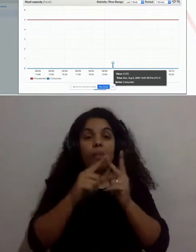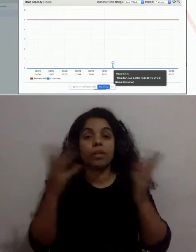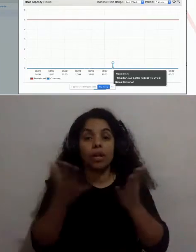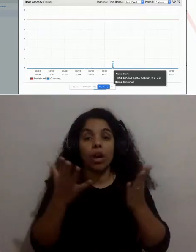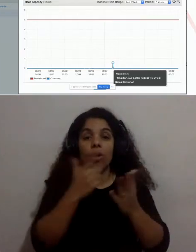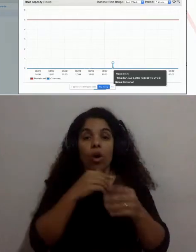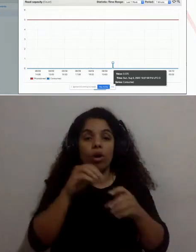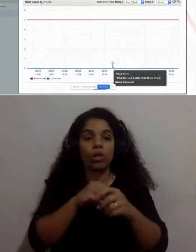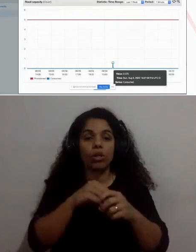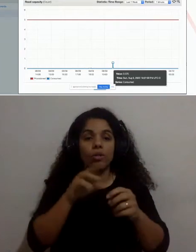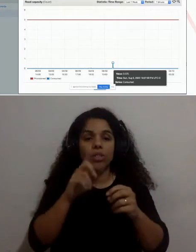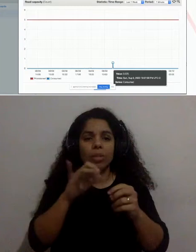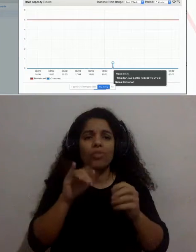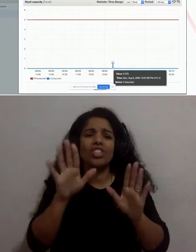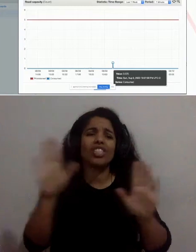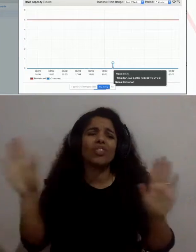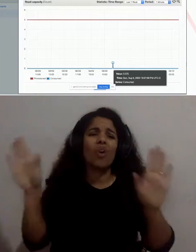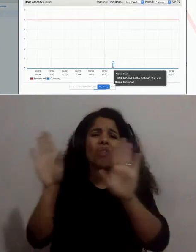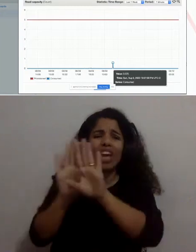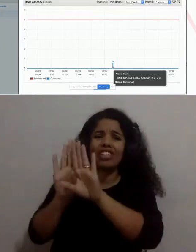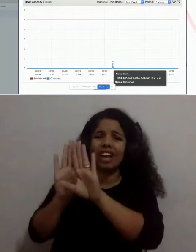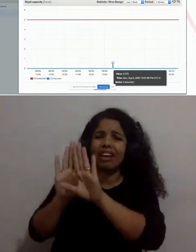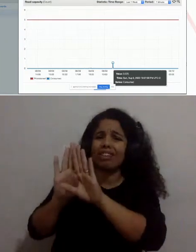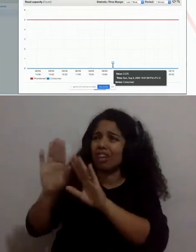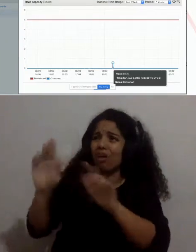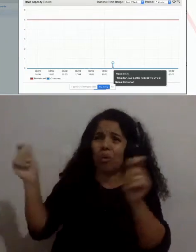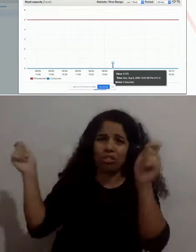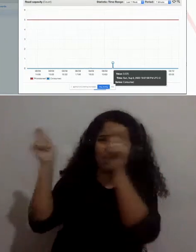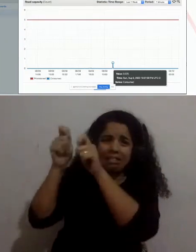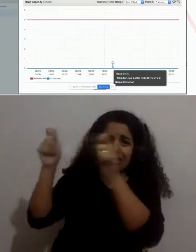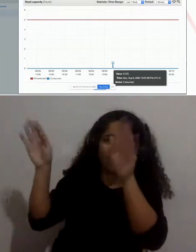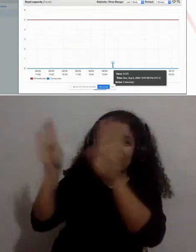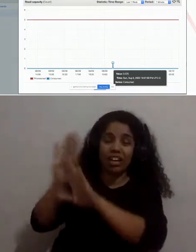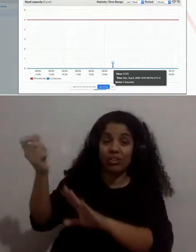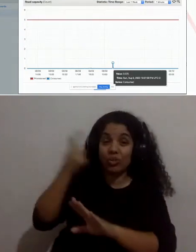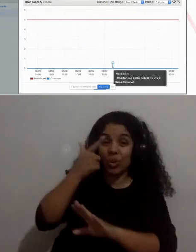no DynamoDB. Gente, eu só vou fechar aqui a cortina, um segundo.